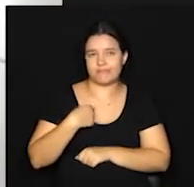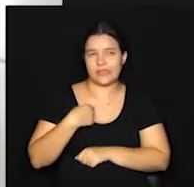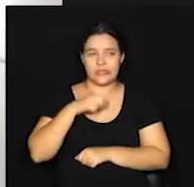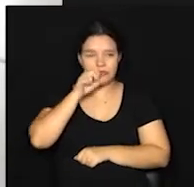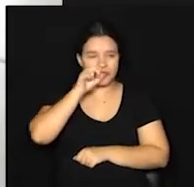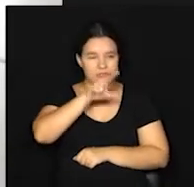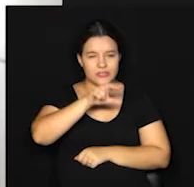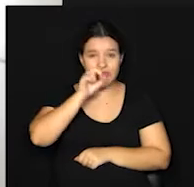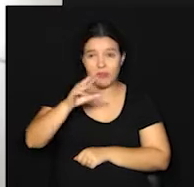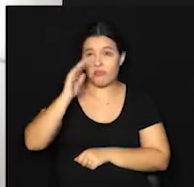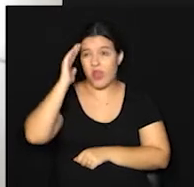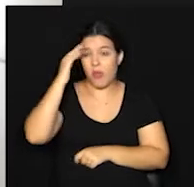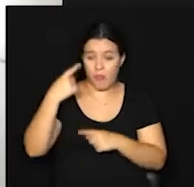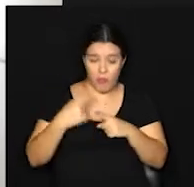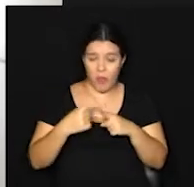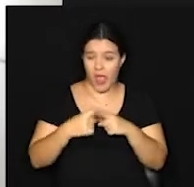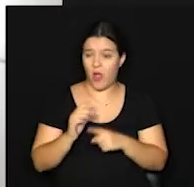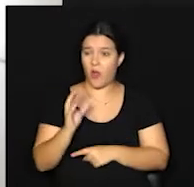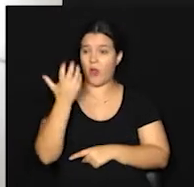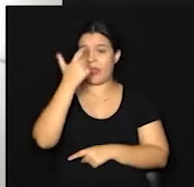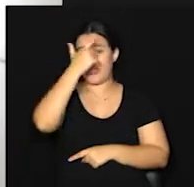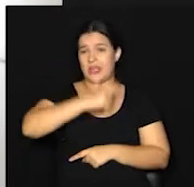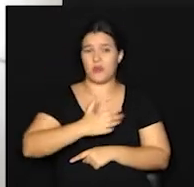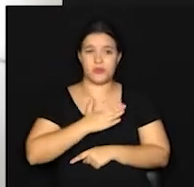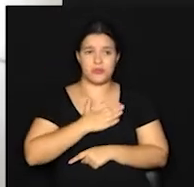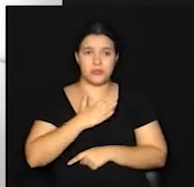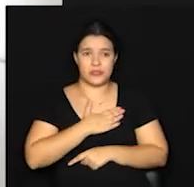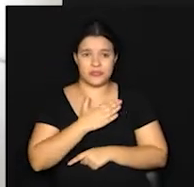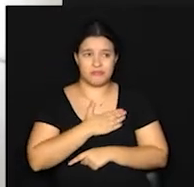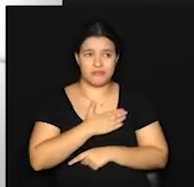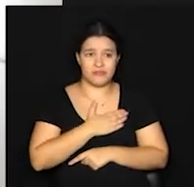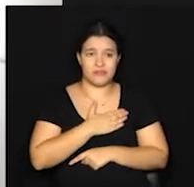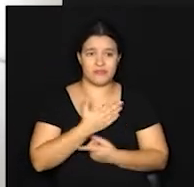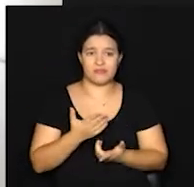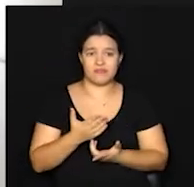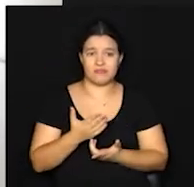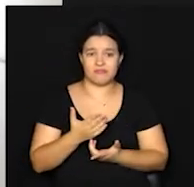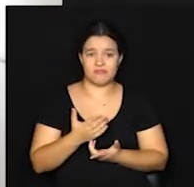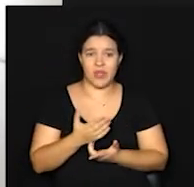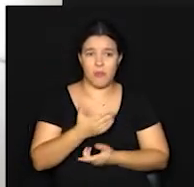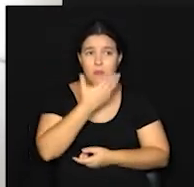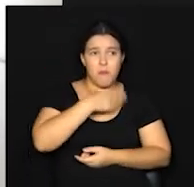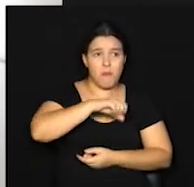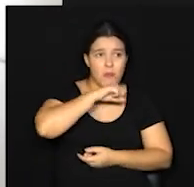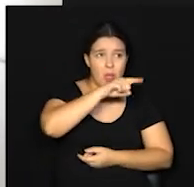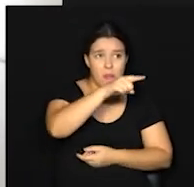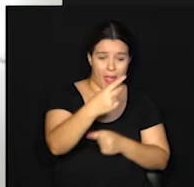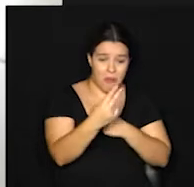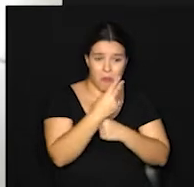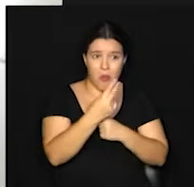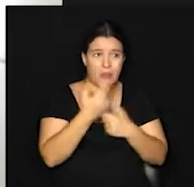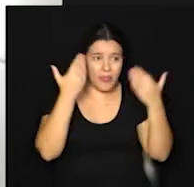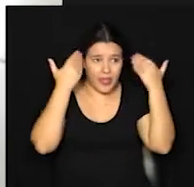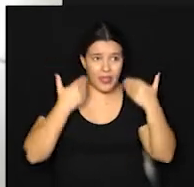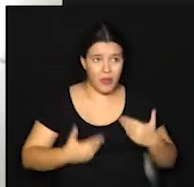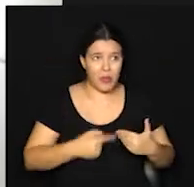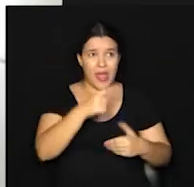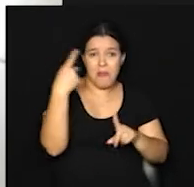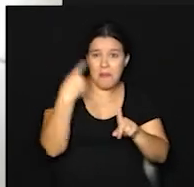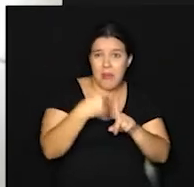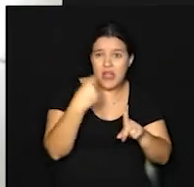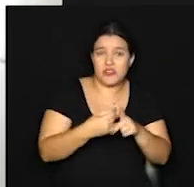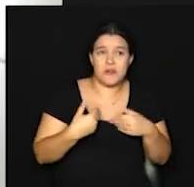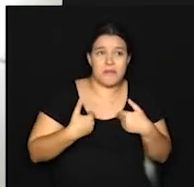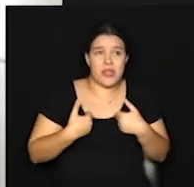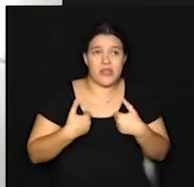tudo aquilo, eu não entendia o porquê que a pessoa que tinha que me proteger era a mesma pessoa que me